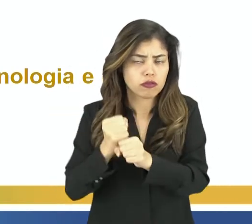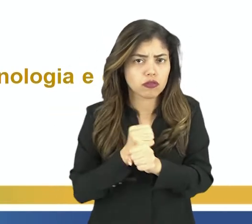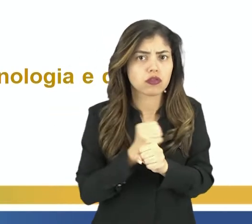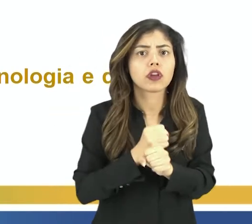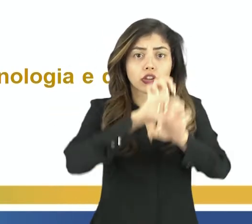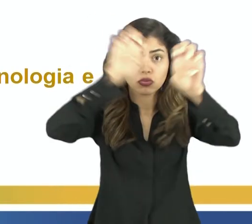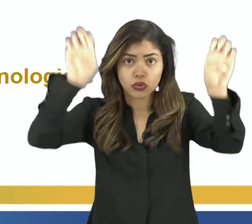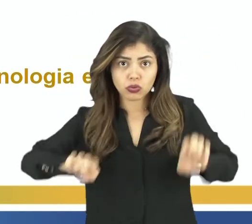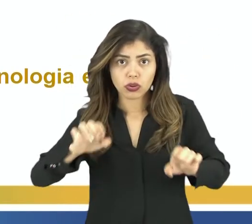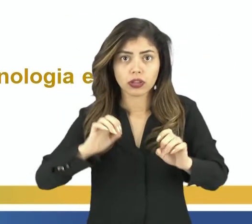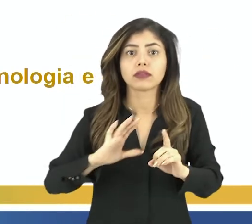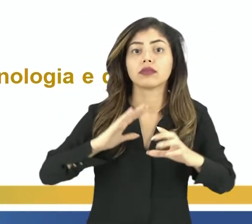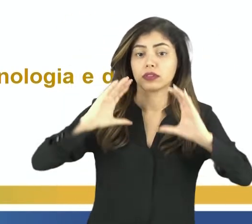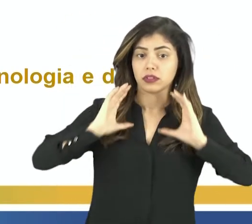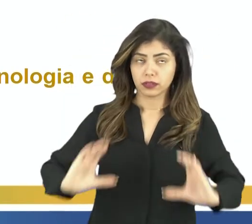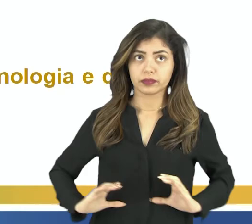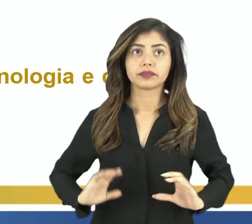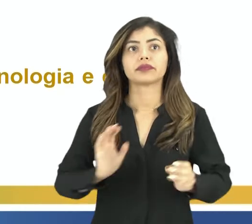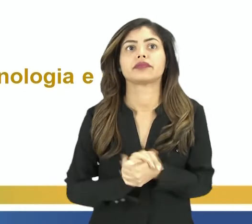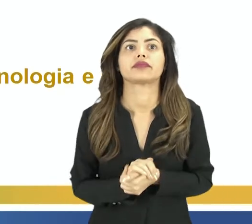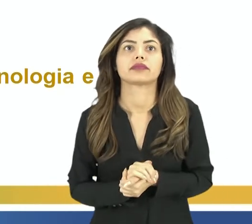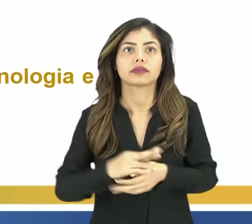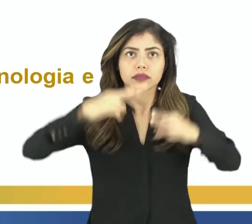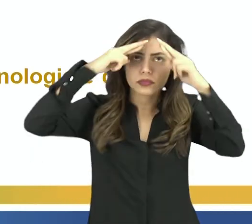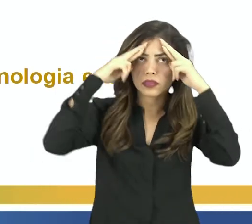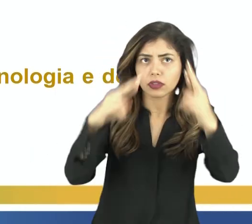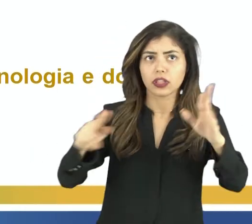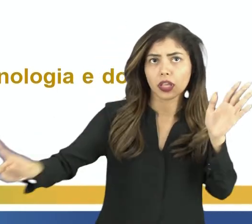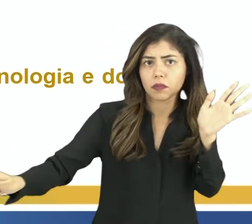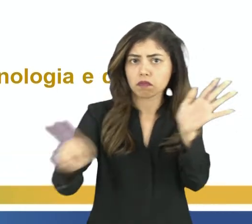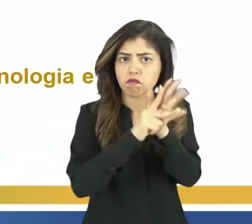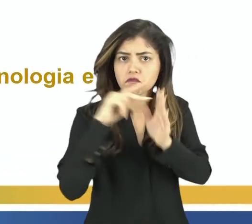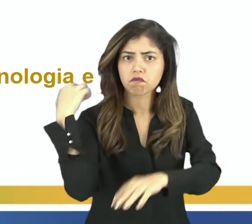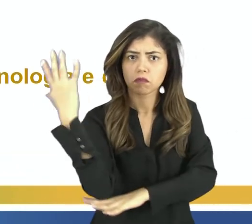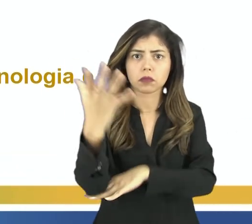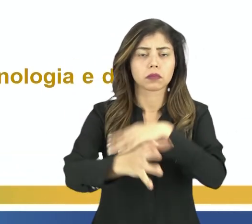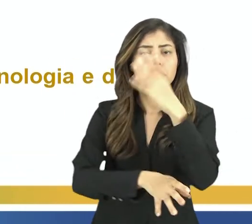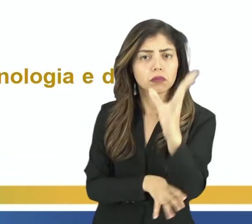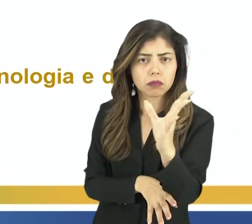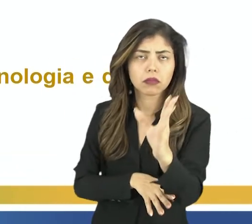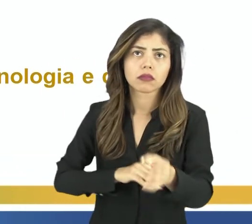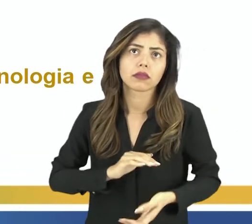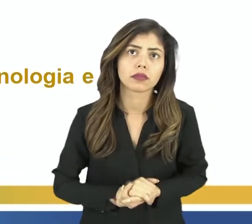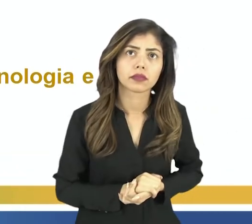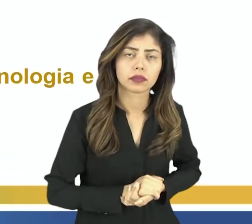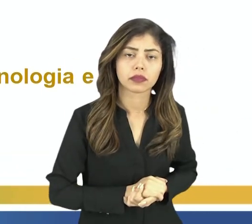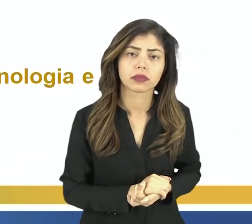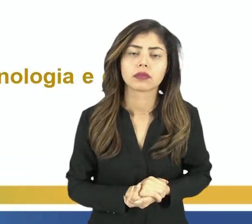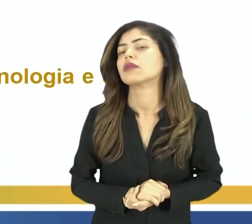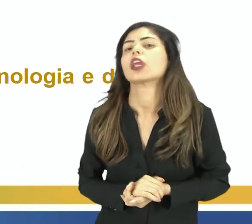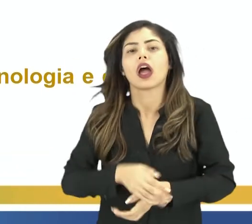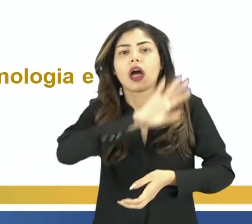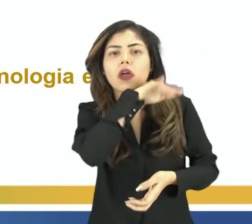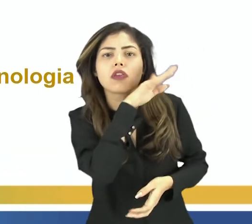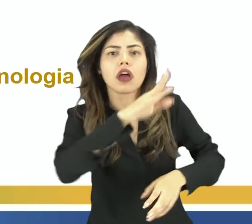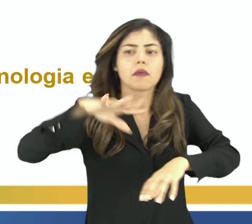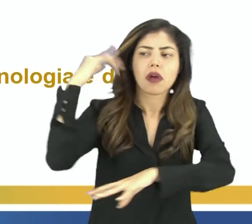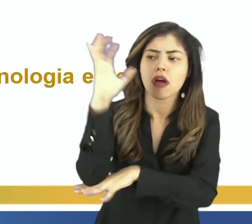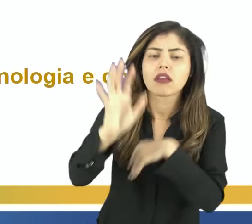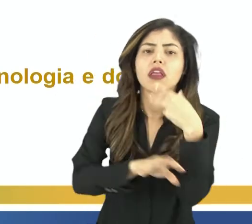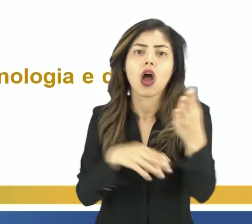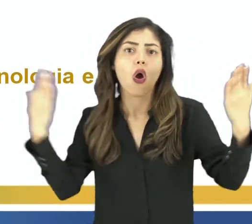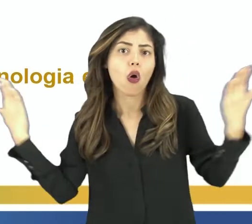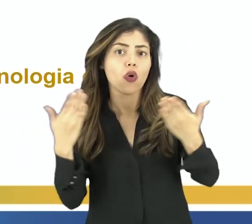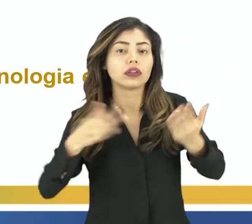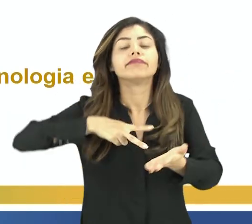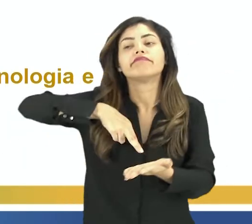cidadã. Quarto, respeito à proteção respeito e proteção ao meio ambiente, à natureza. Eu hoje